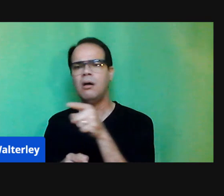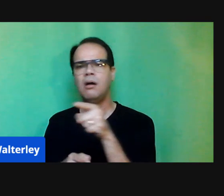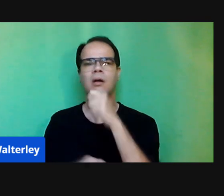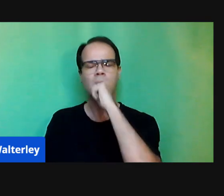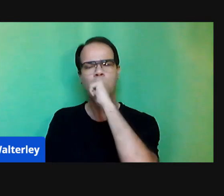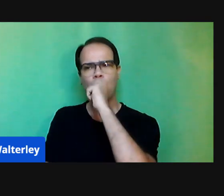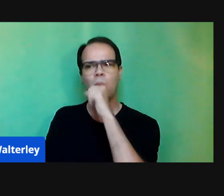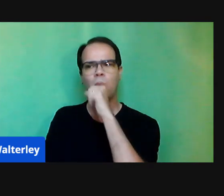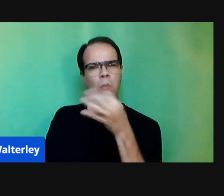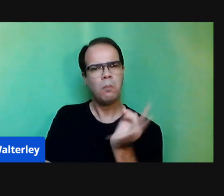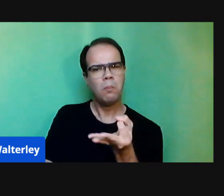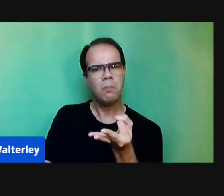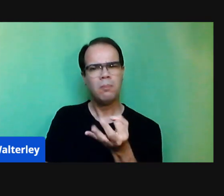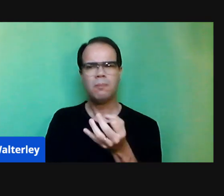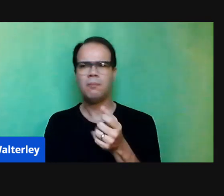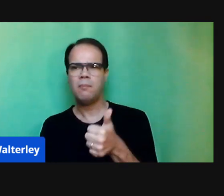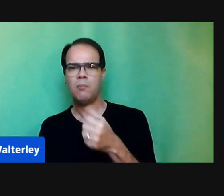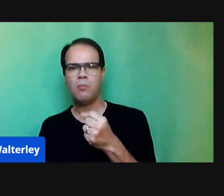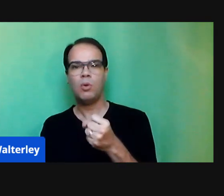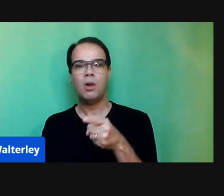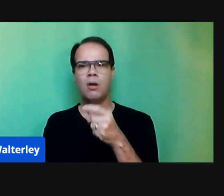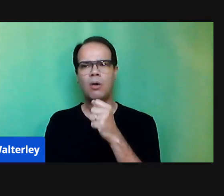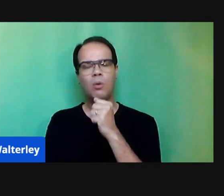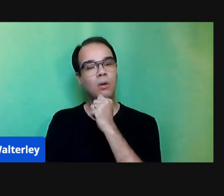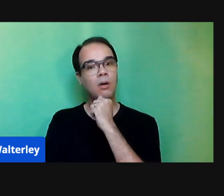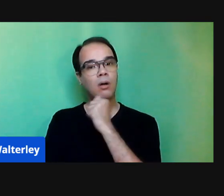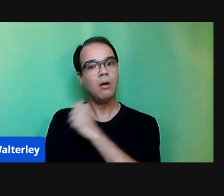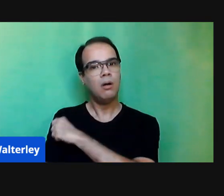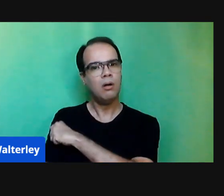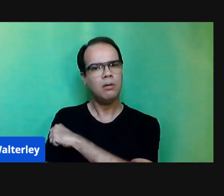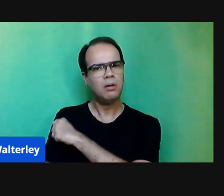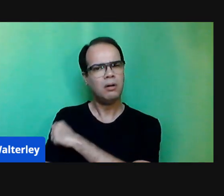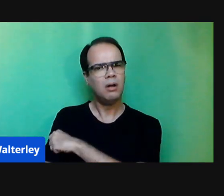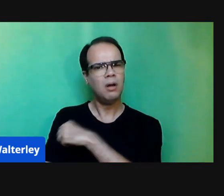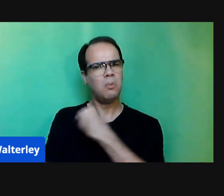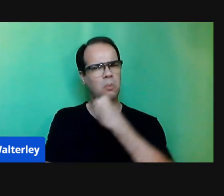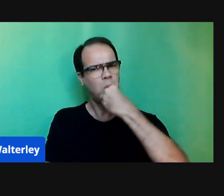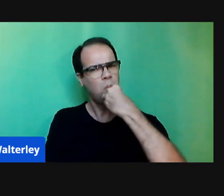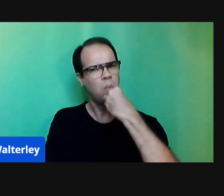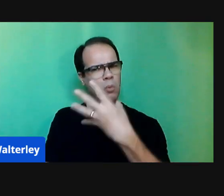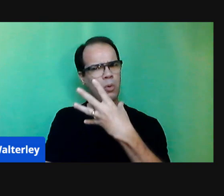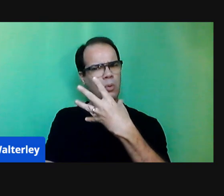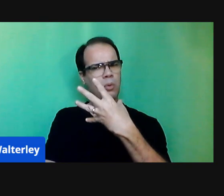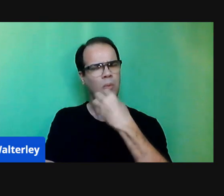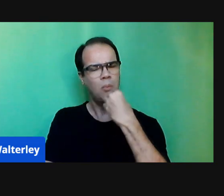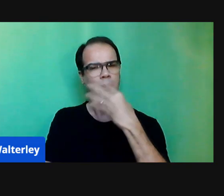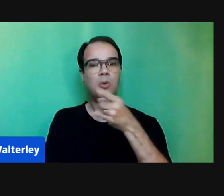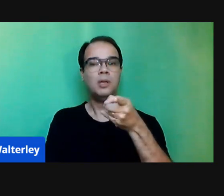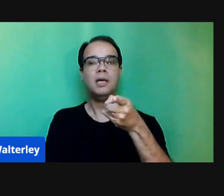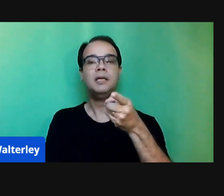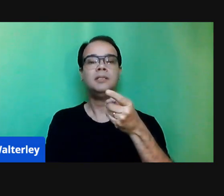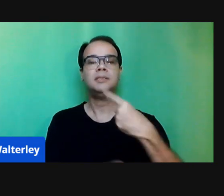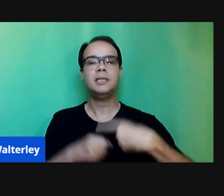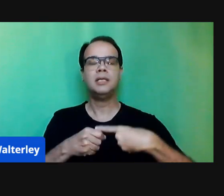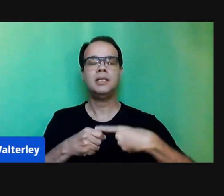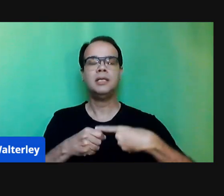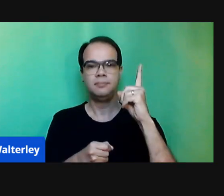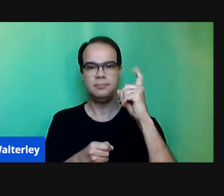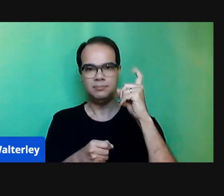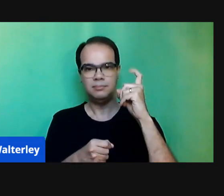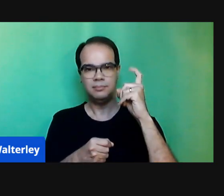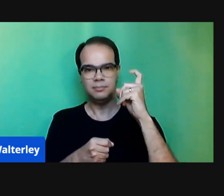trabalho que ele fez. Ele fez um curta-metragem que eu achei tão fantástico que eu liguei para ele morava em Dourados, e a